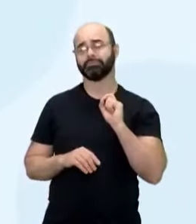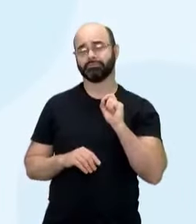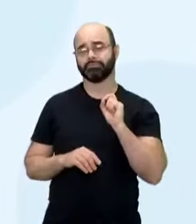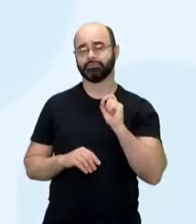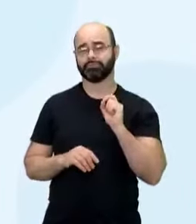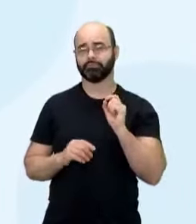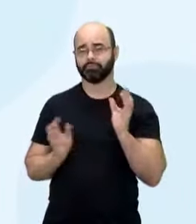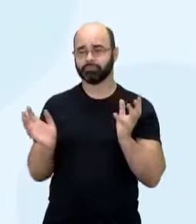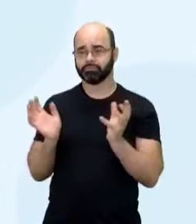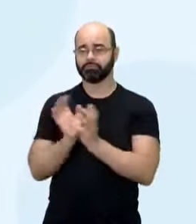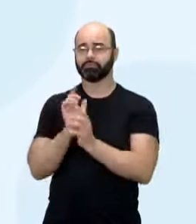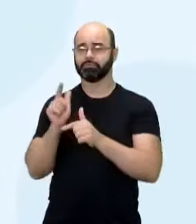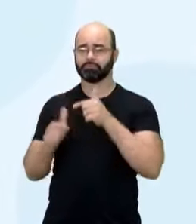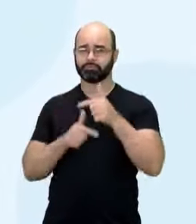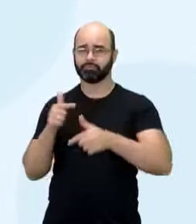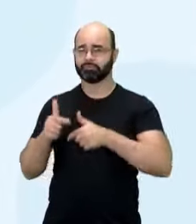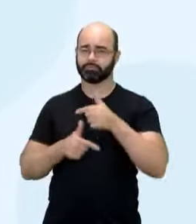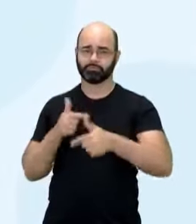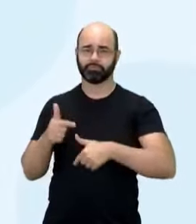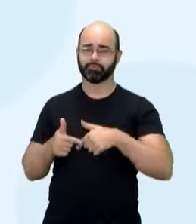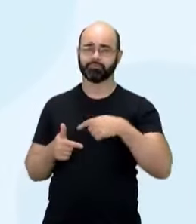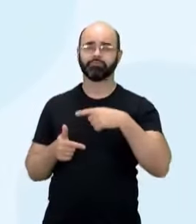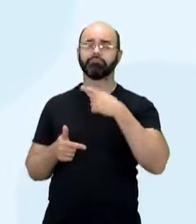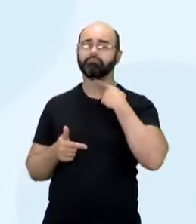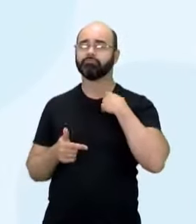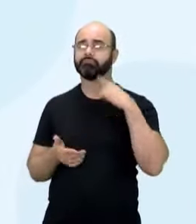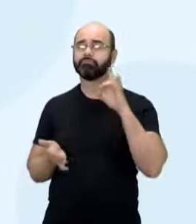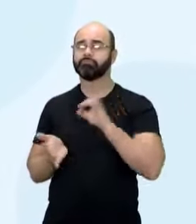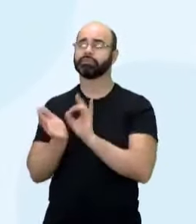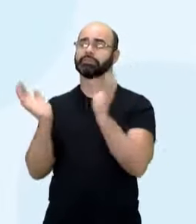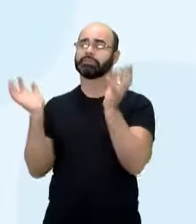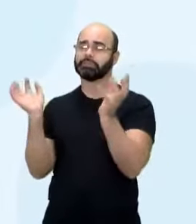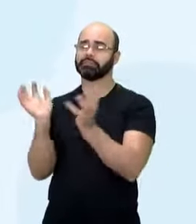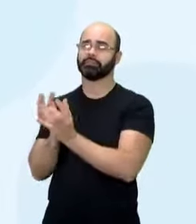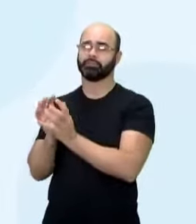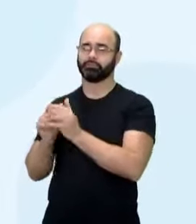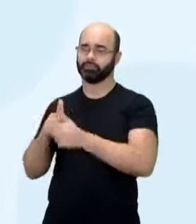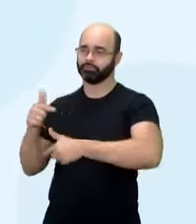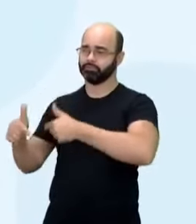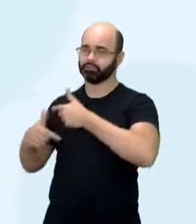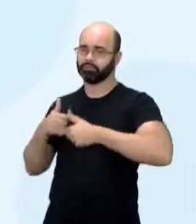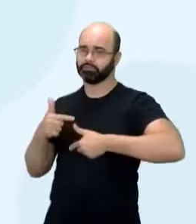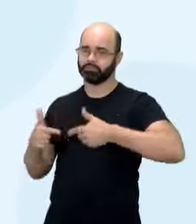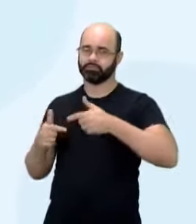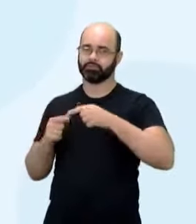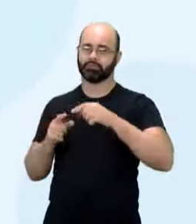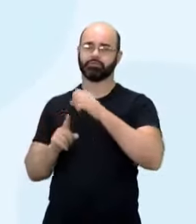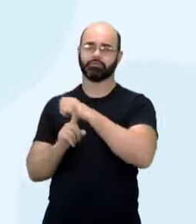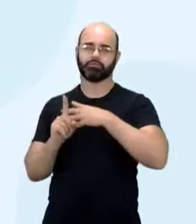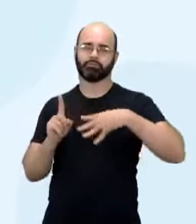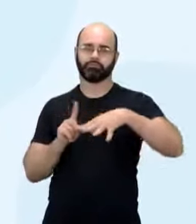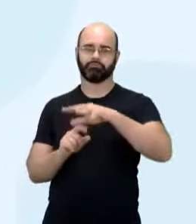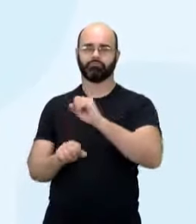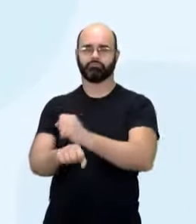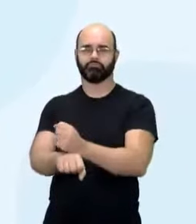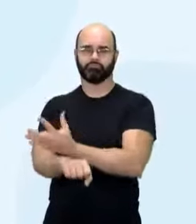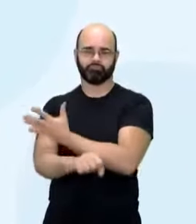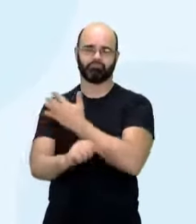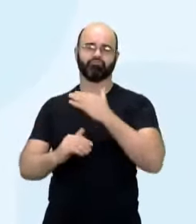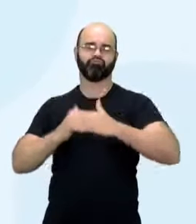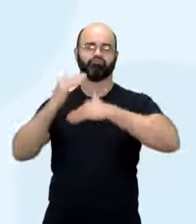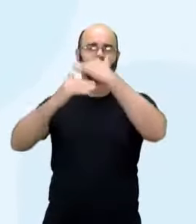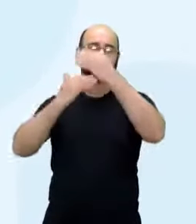de forma intencional com as nossas equipes, esse desenvolvimento socioemocional. Eu